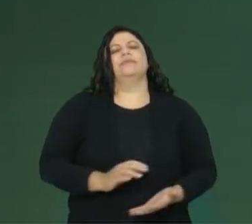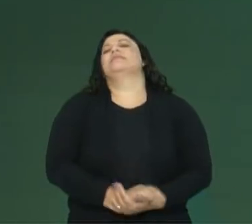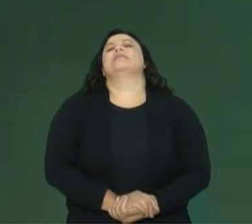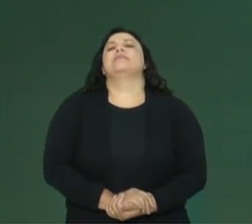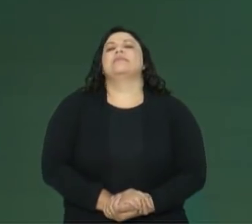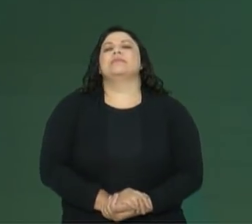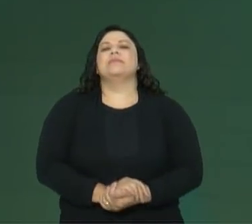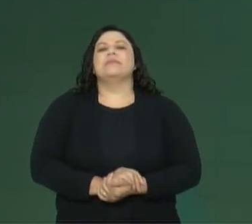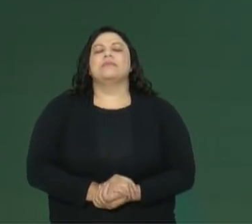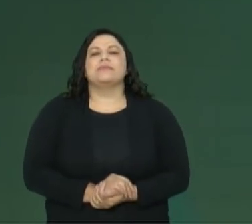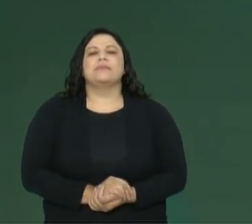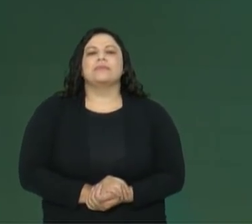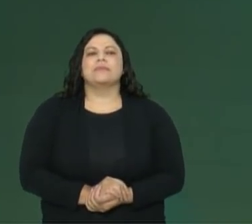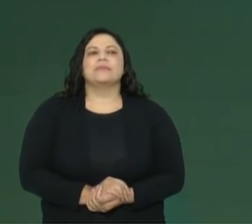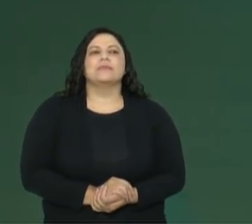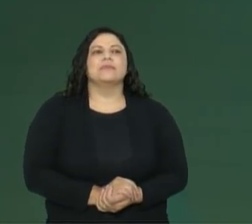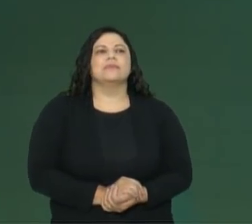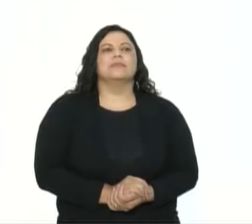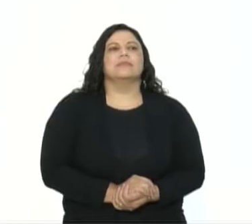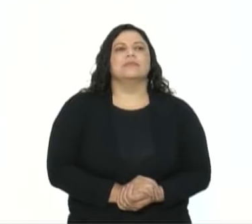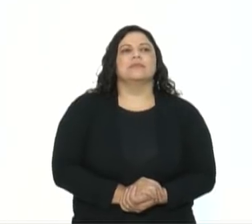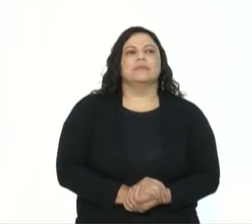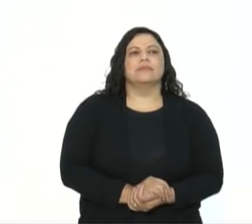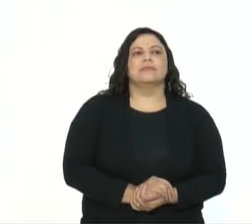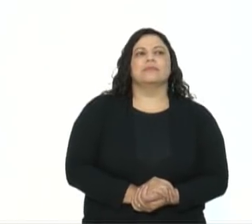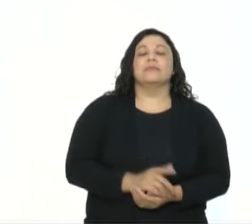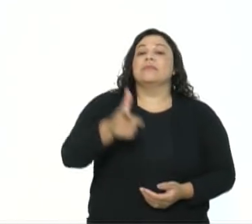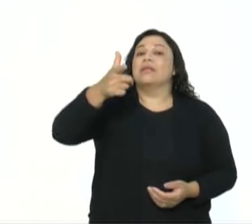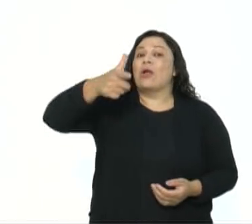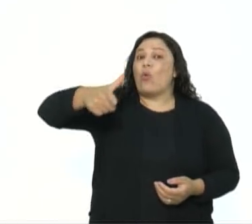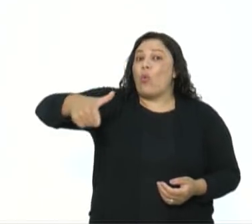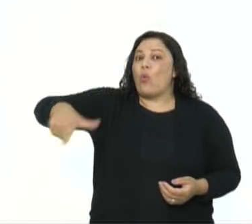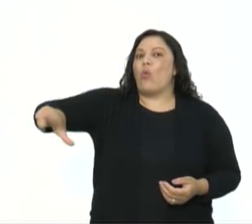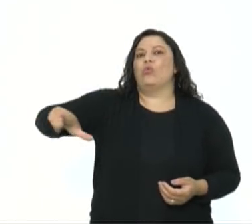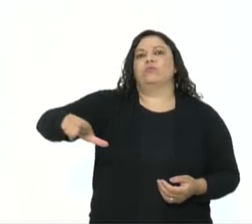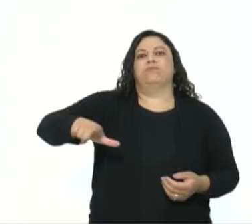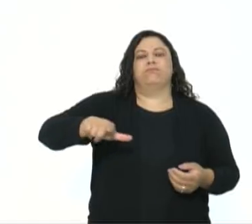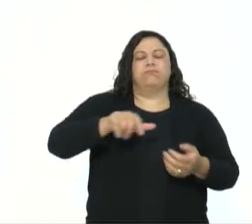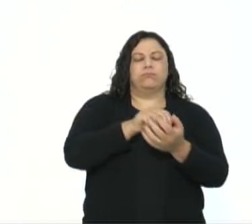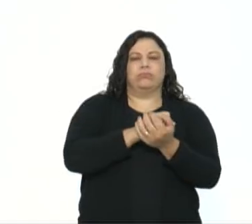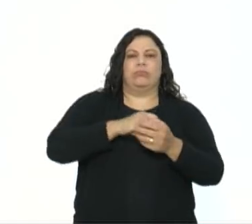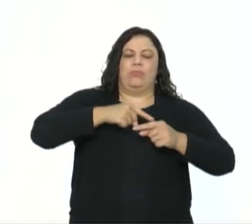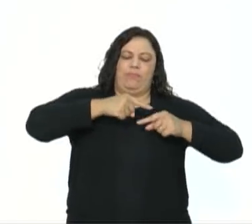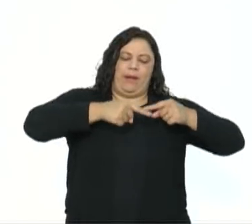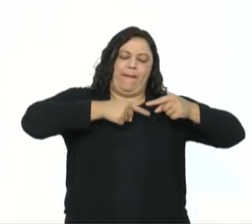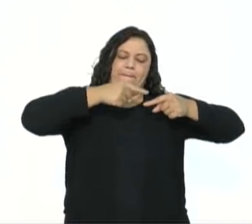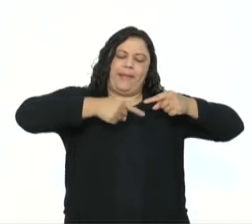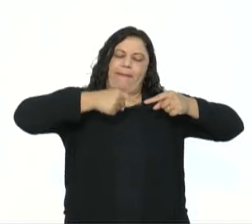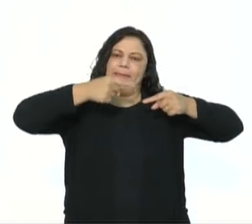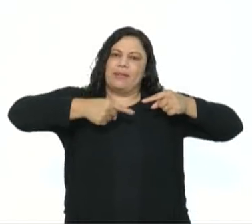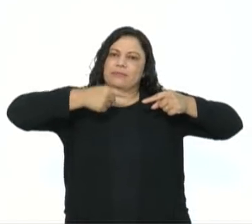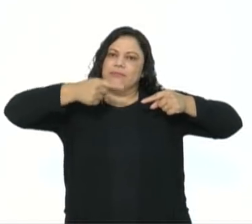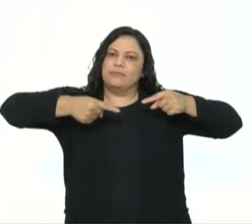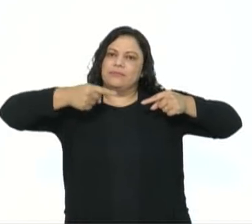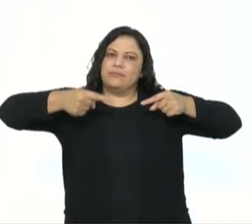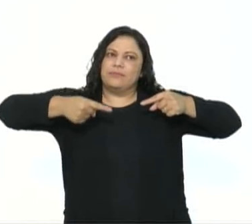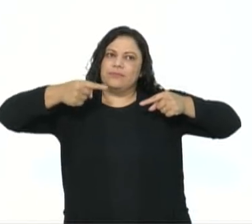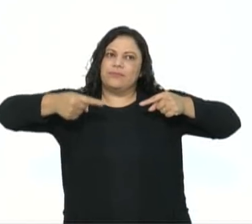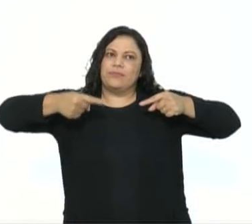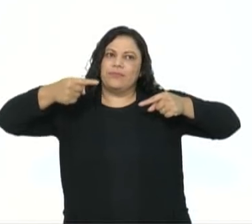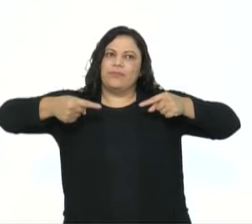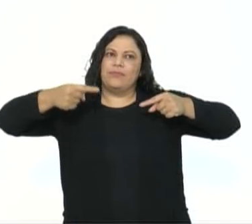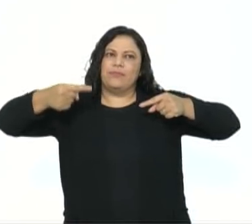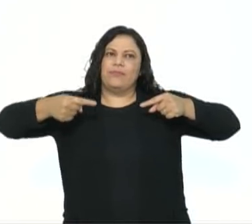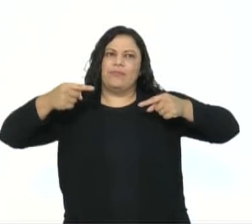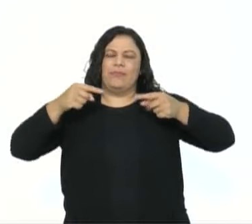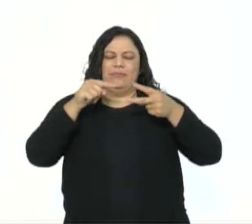de biologia. Olha só, outro verme cilíndrico. Tem um verme americano, o Necator americanus,